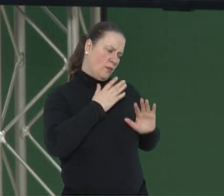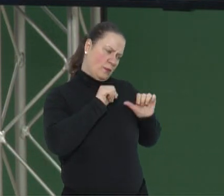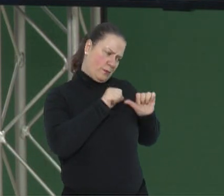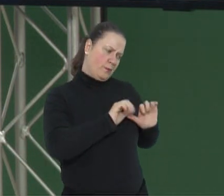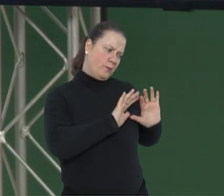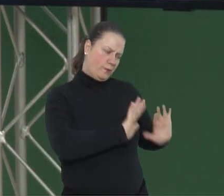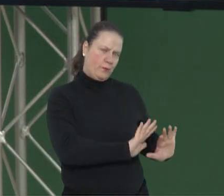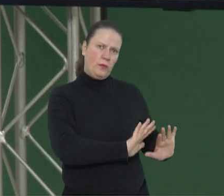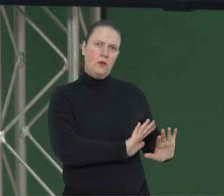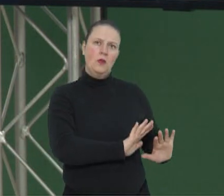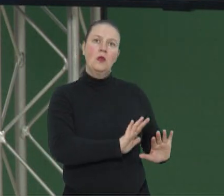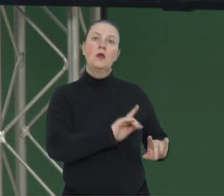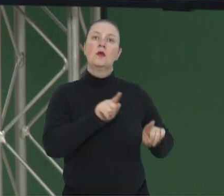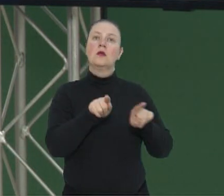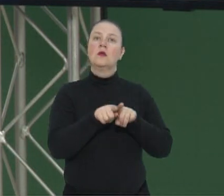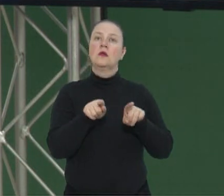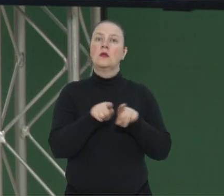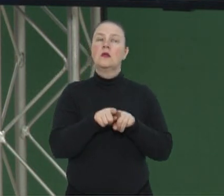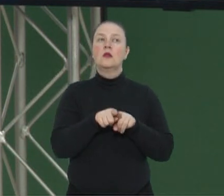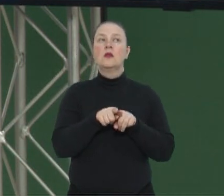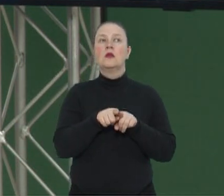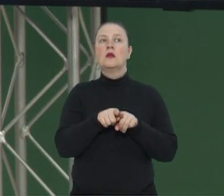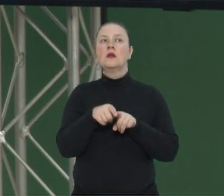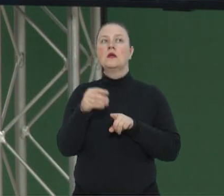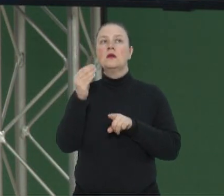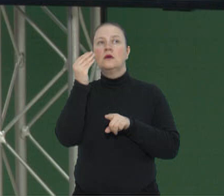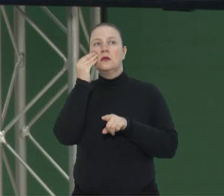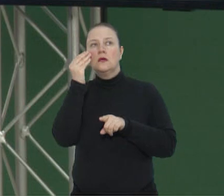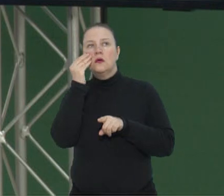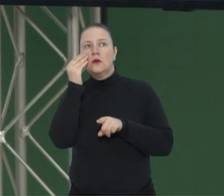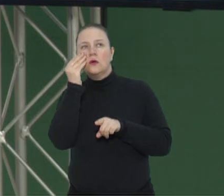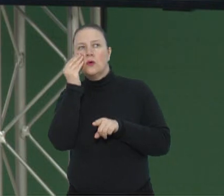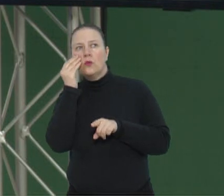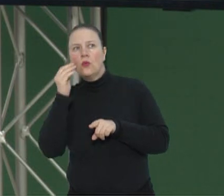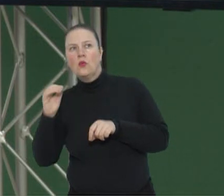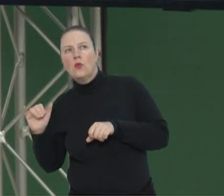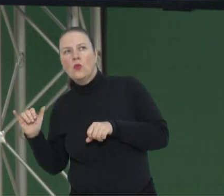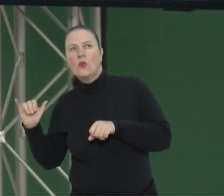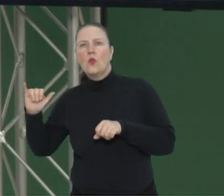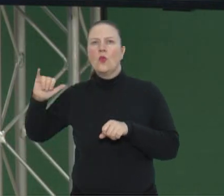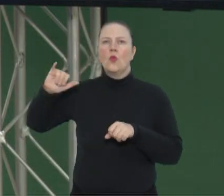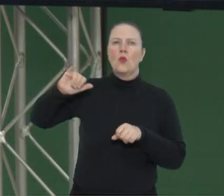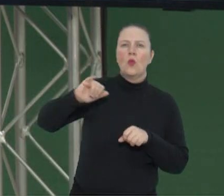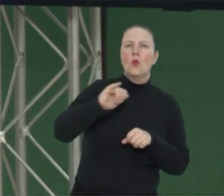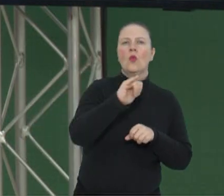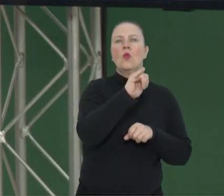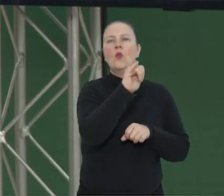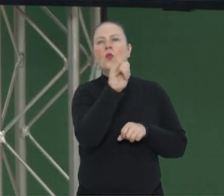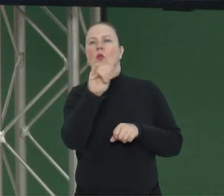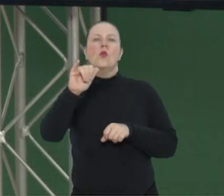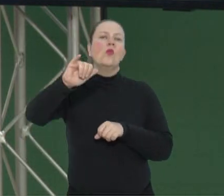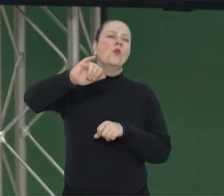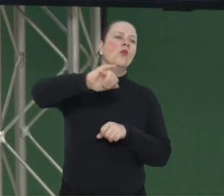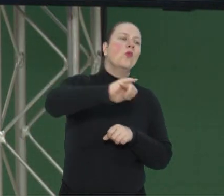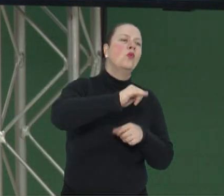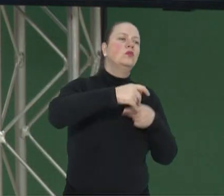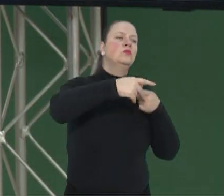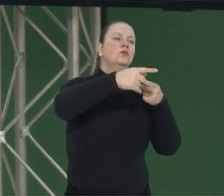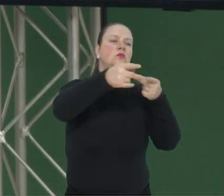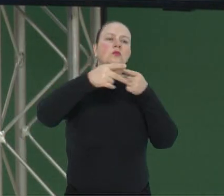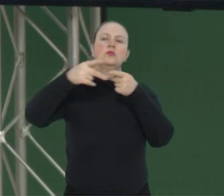em tentar volar, voar, né, conhecendo outras ramas, outros lugares,